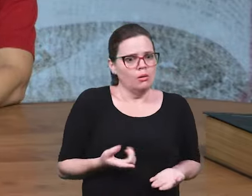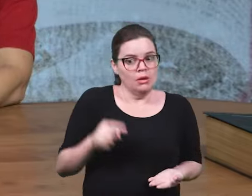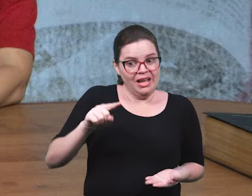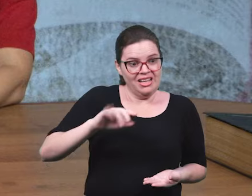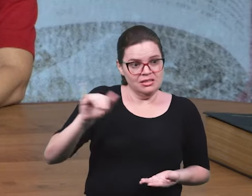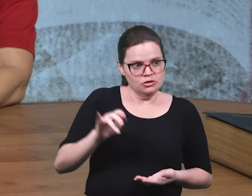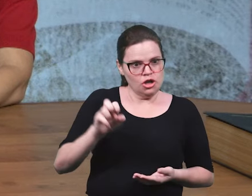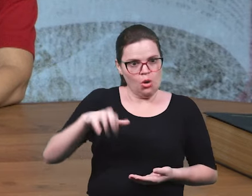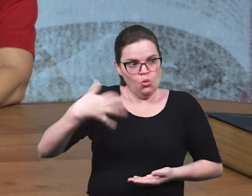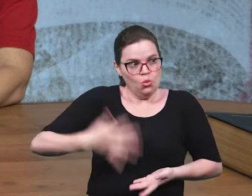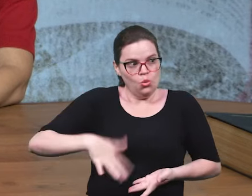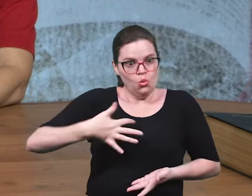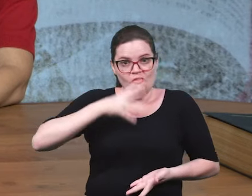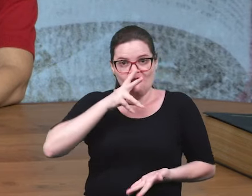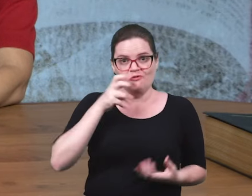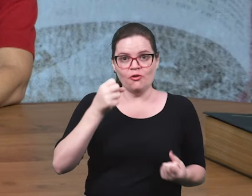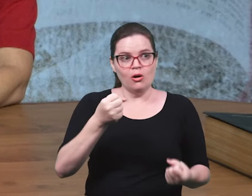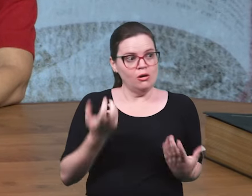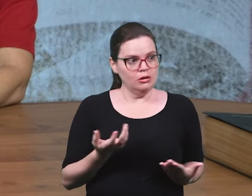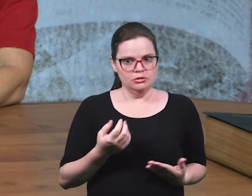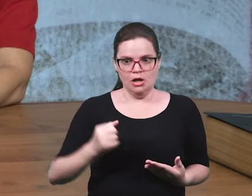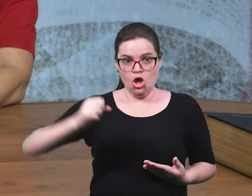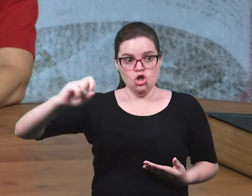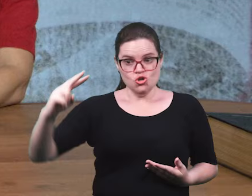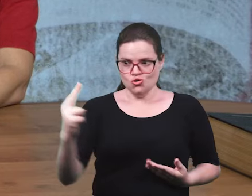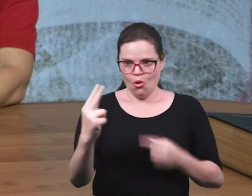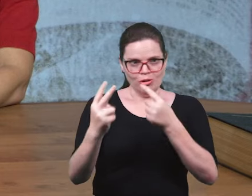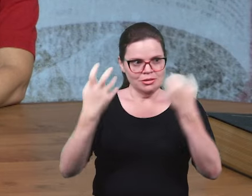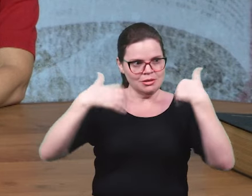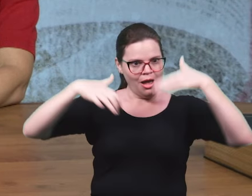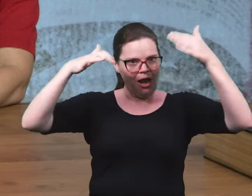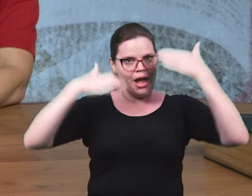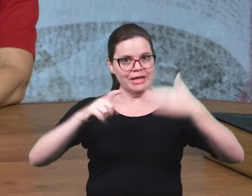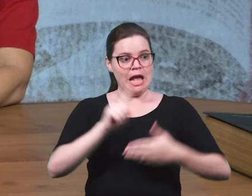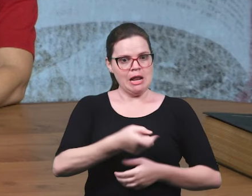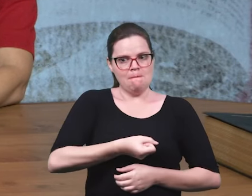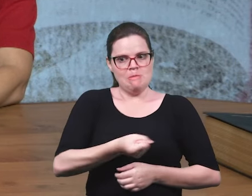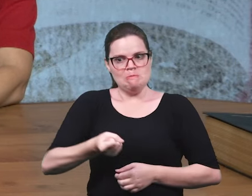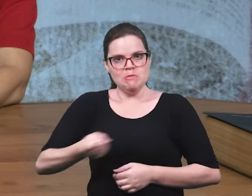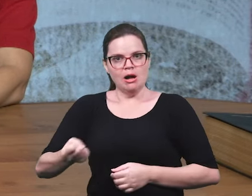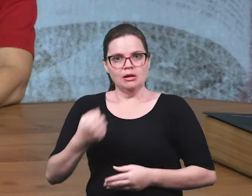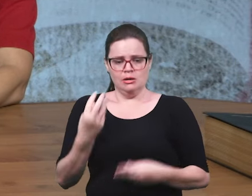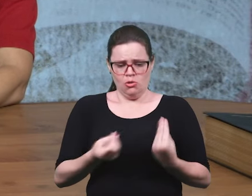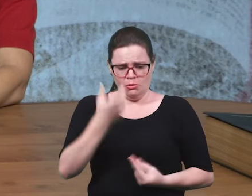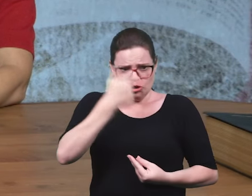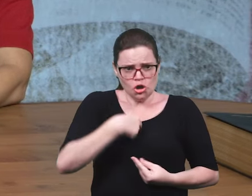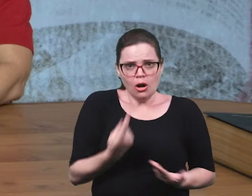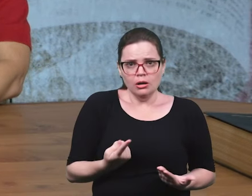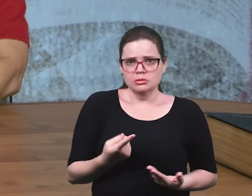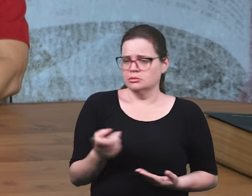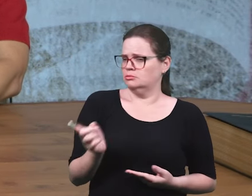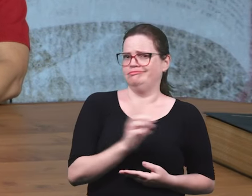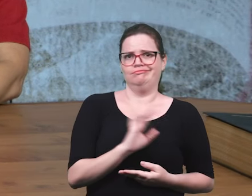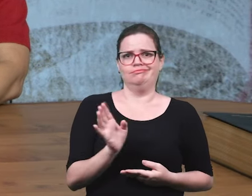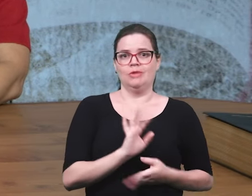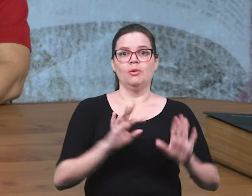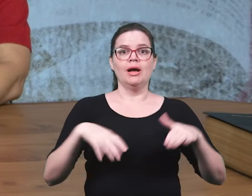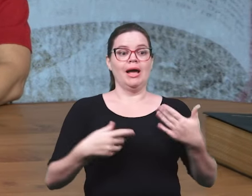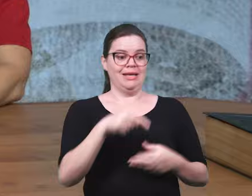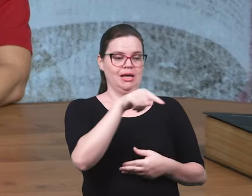dele. Como, pois, poderemos nós restituir-lhe? Então, o que tinha cargo da